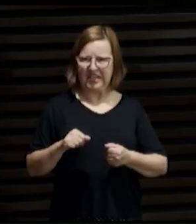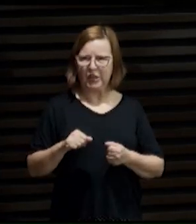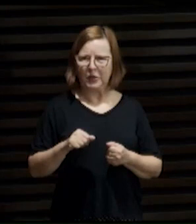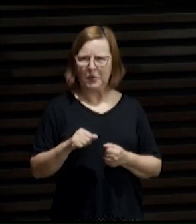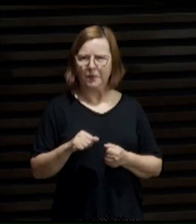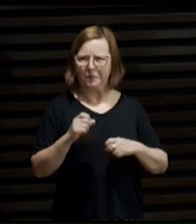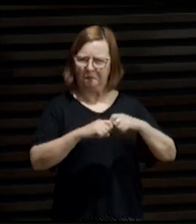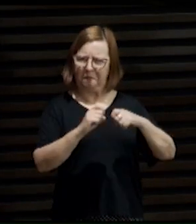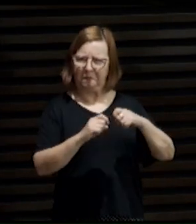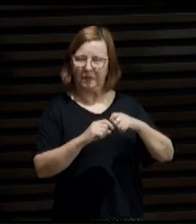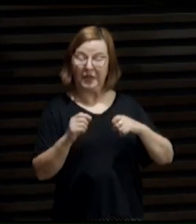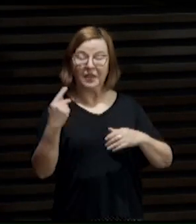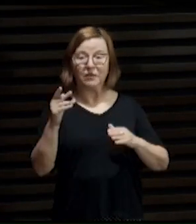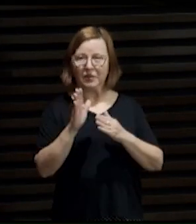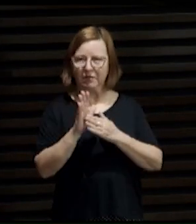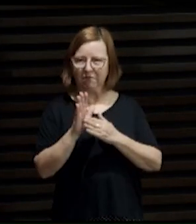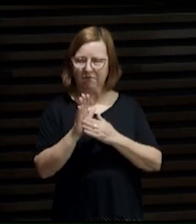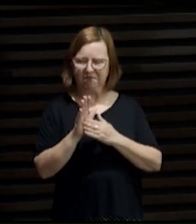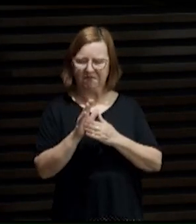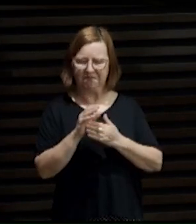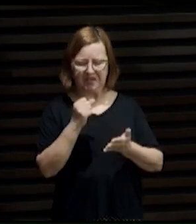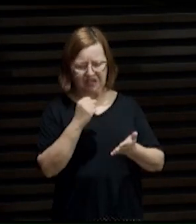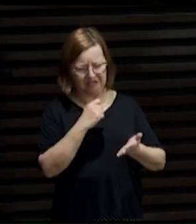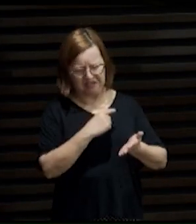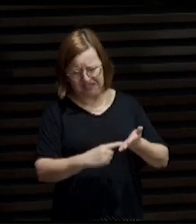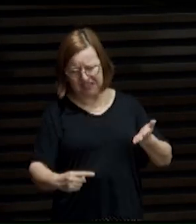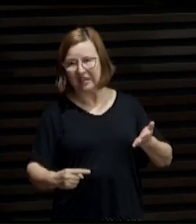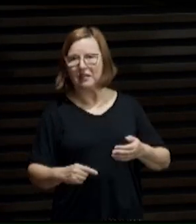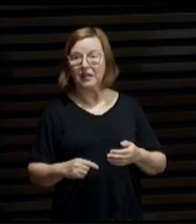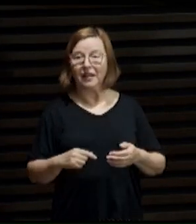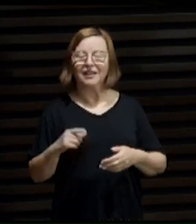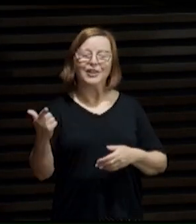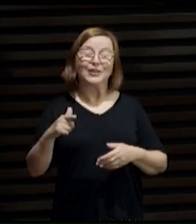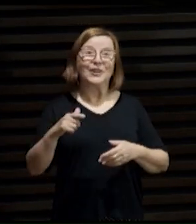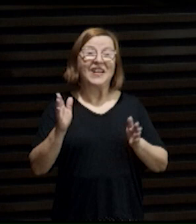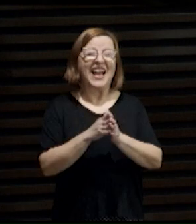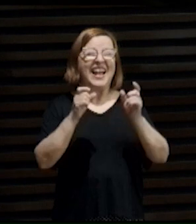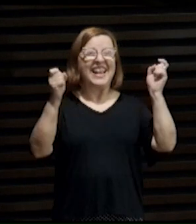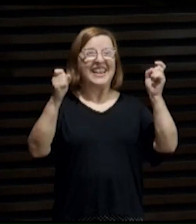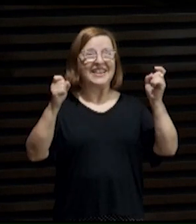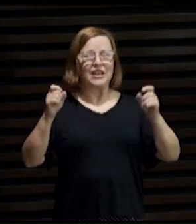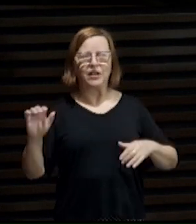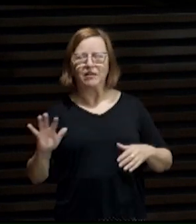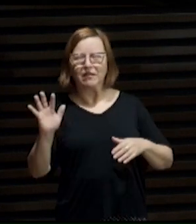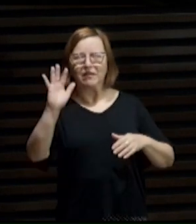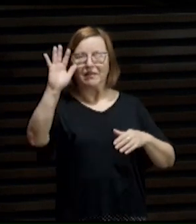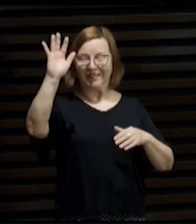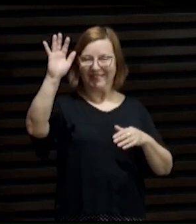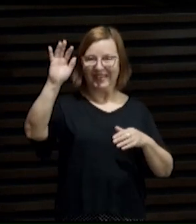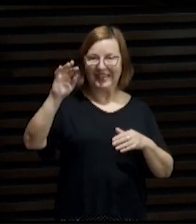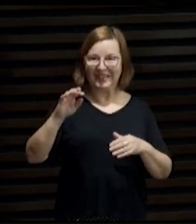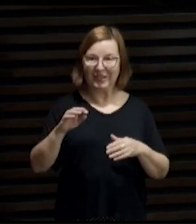dela vingou o sangue dos seus servos. E outra vez disseram, Aleluia, e a fumaça dela sobre todo o sempre. E